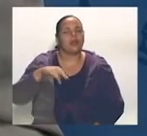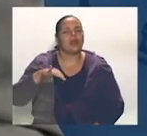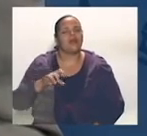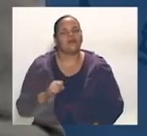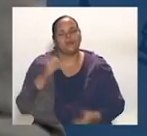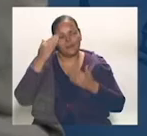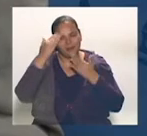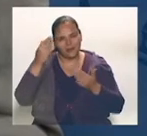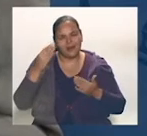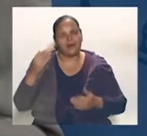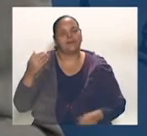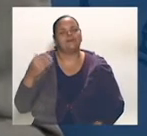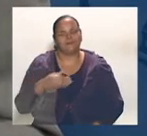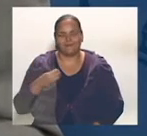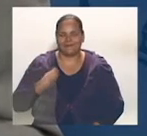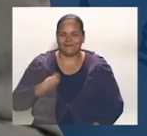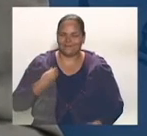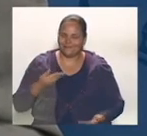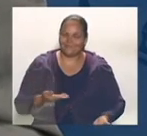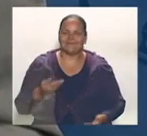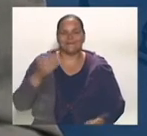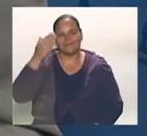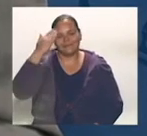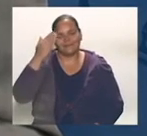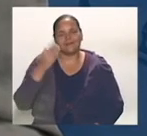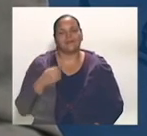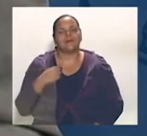Giulianelli e também do advogado,